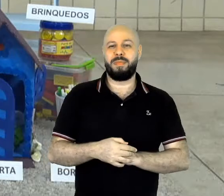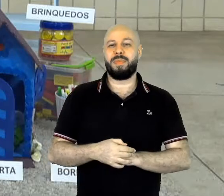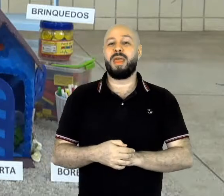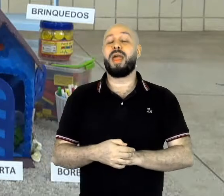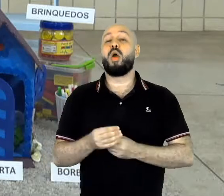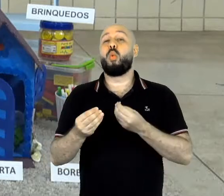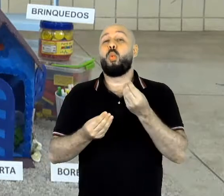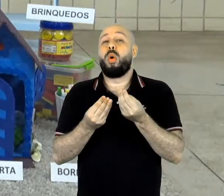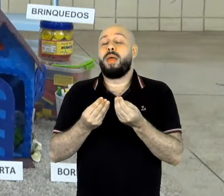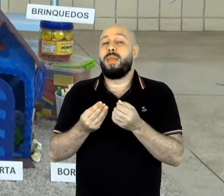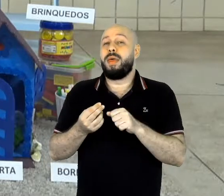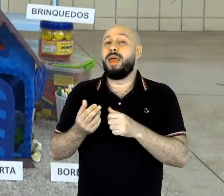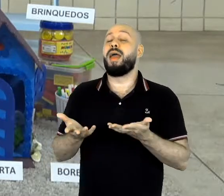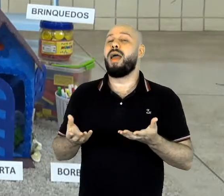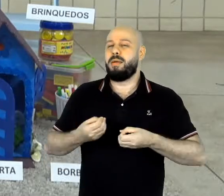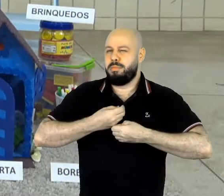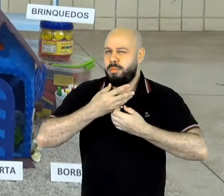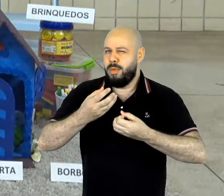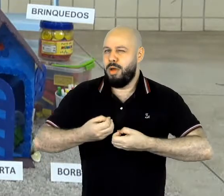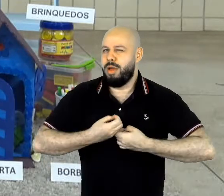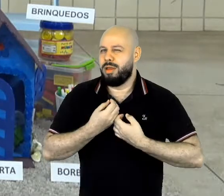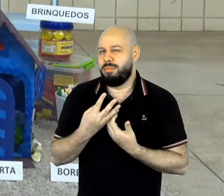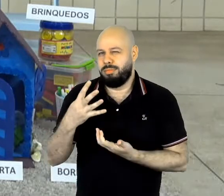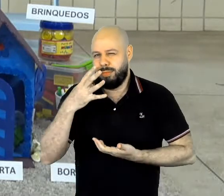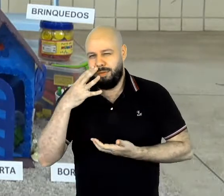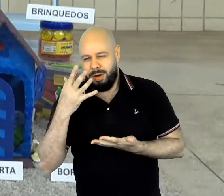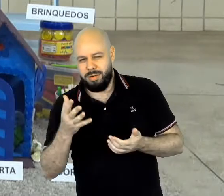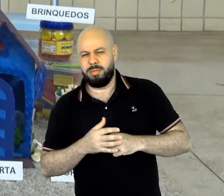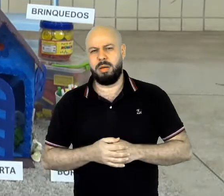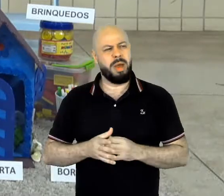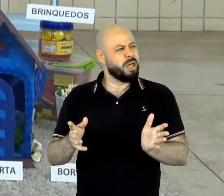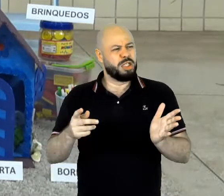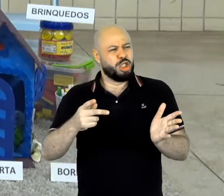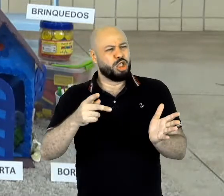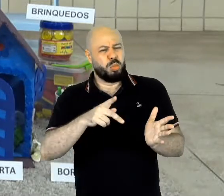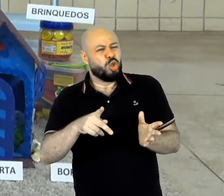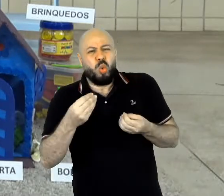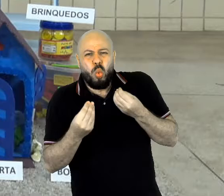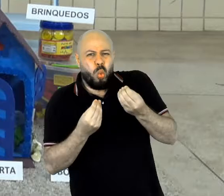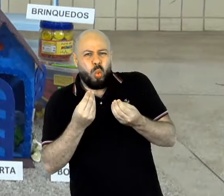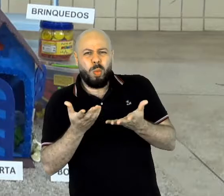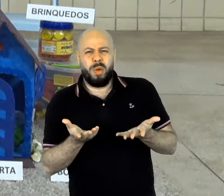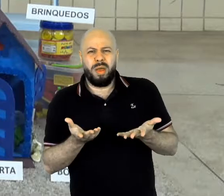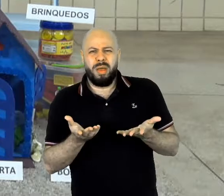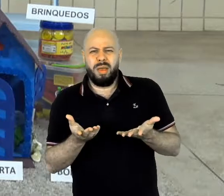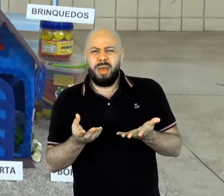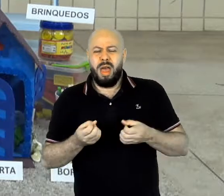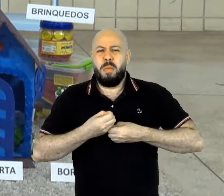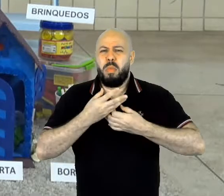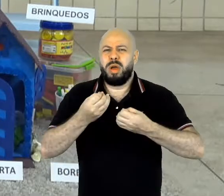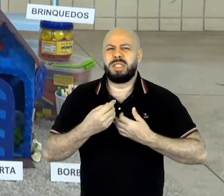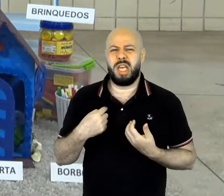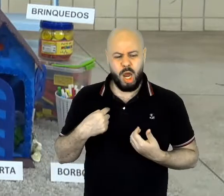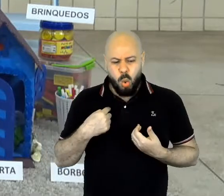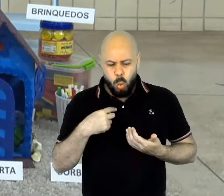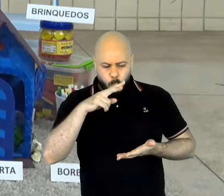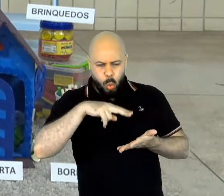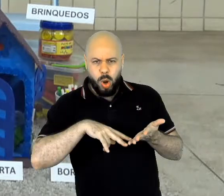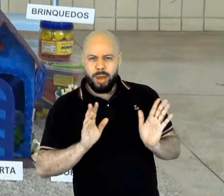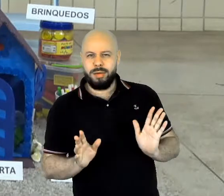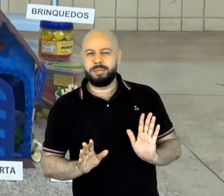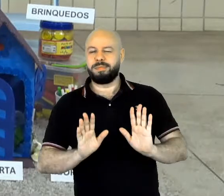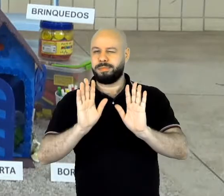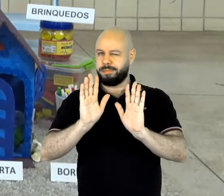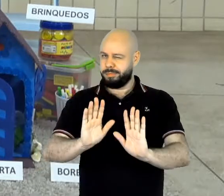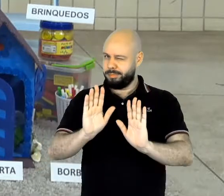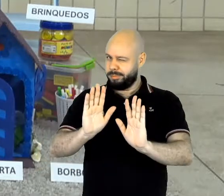com ela a nossa poesia. Aí você vai falar assim, professora, mas como é que eu vou fazer para ler essa poesia para minha criança? Você vai ler a